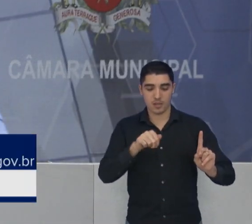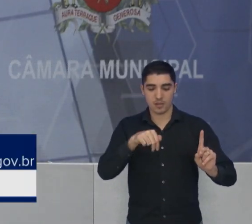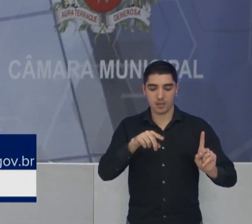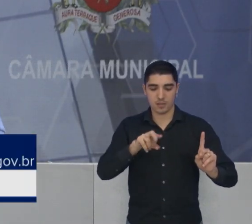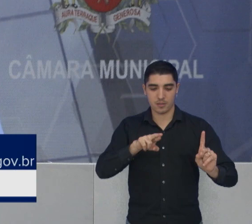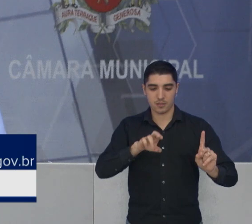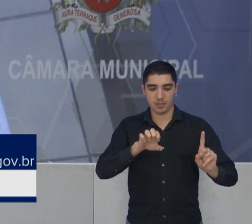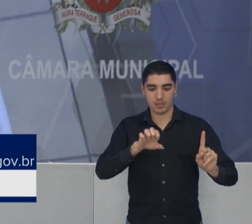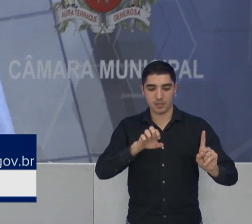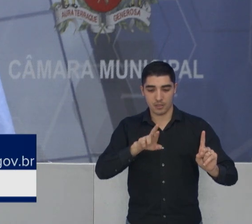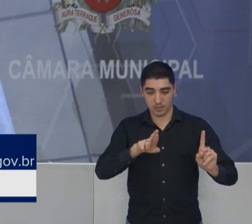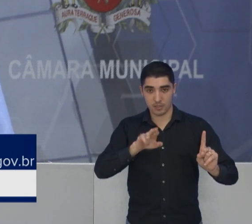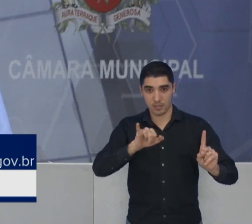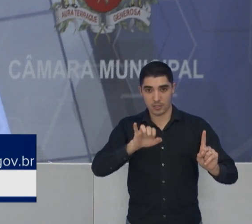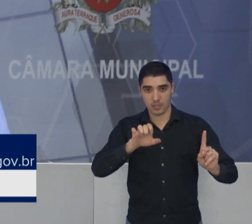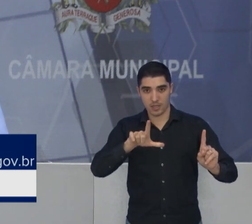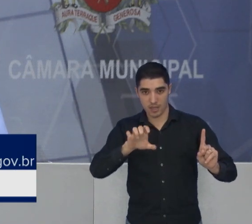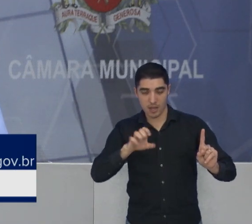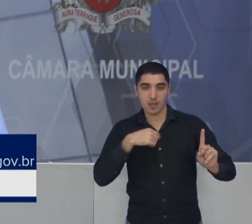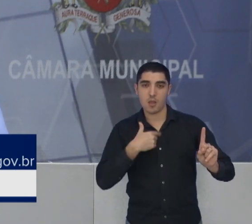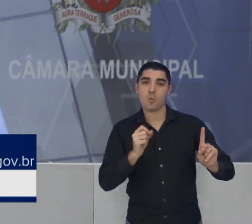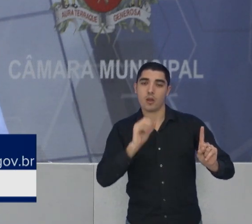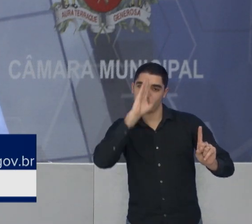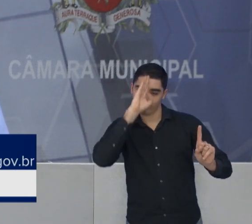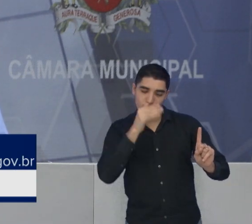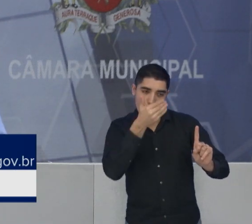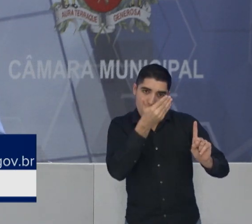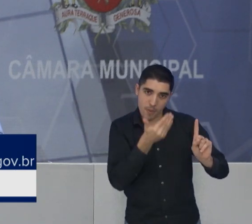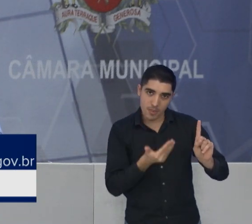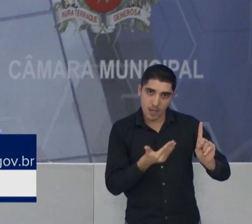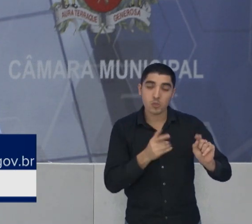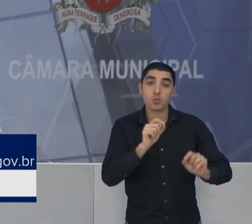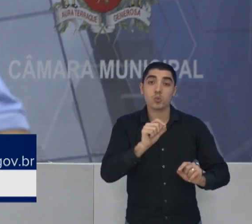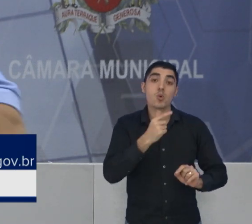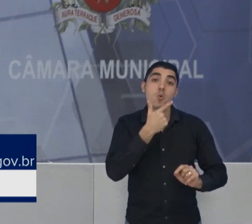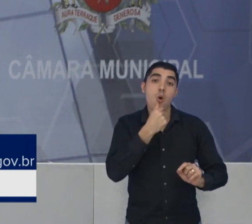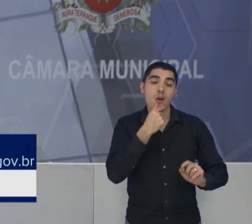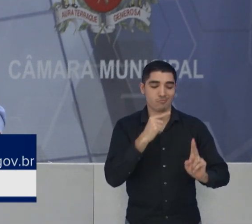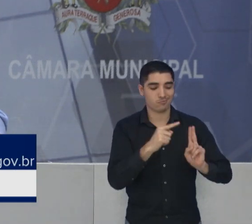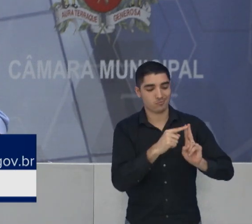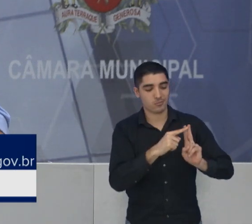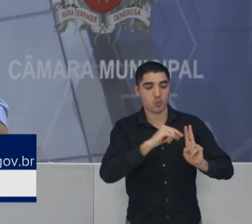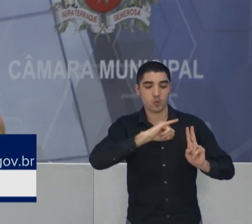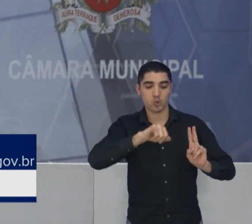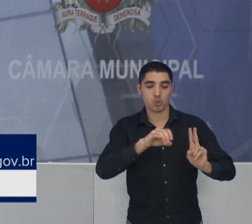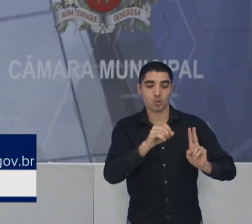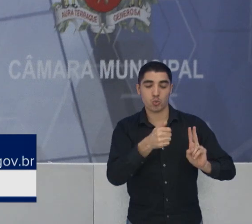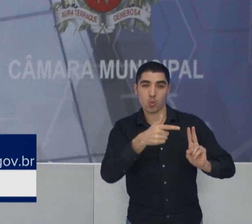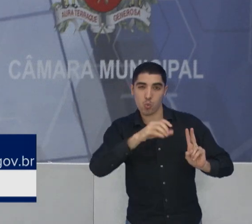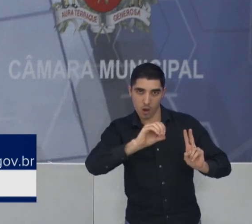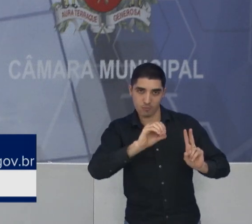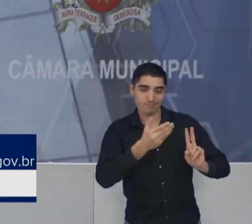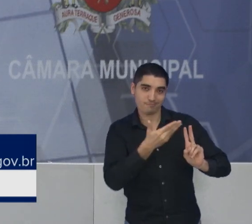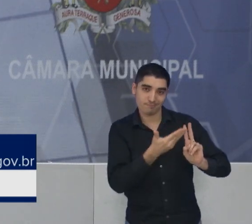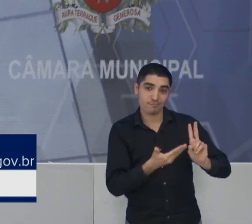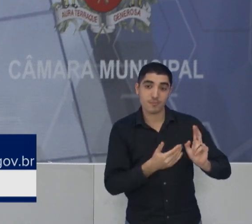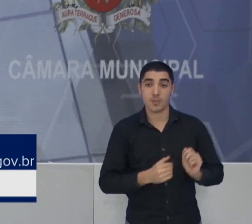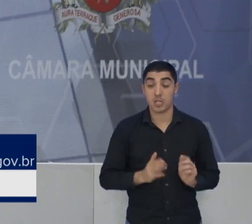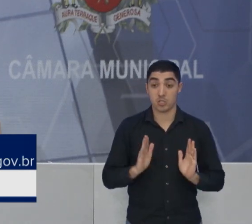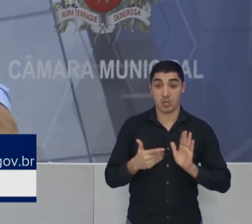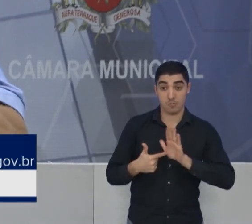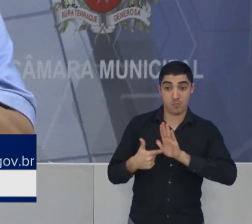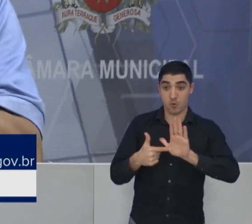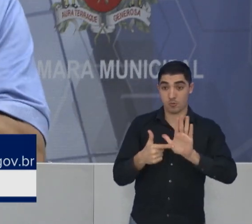fazer uma homenagem aqui ao seu João dos Santos Ferreira. Vou pedir para... Já colocou as